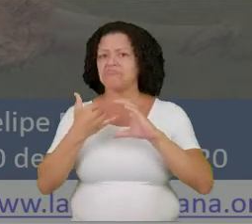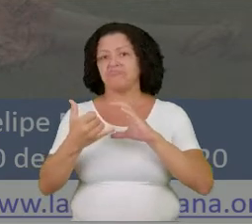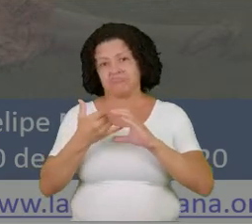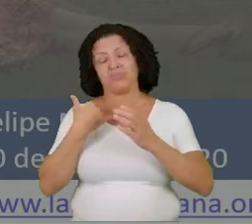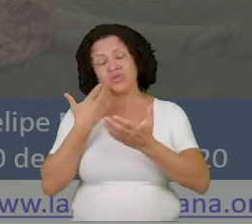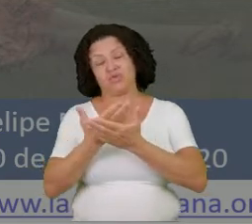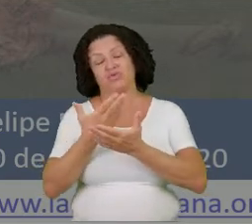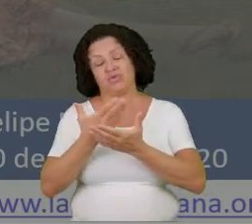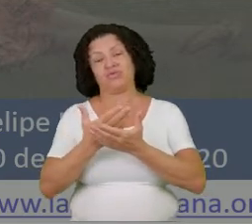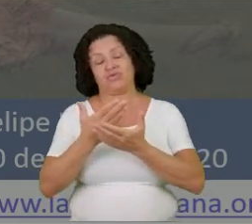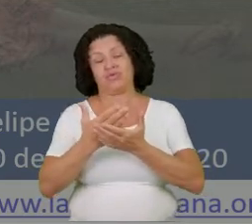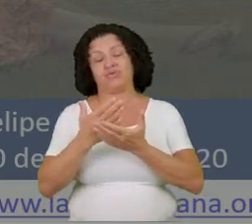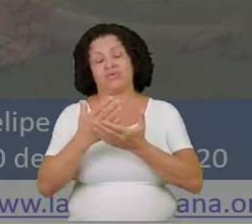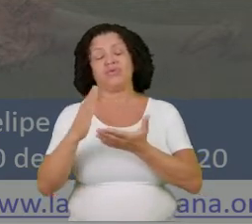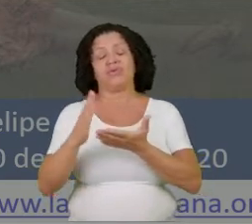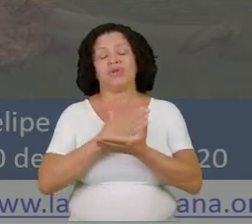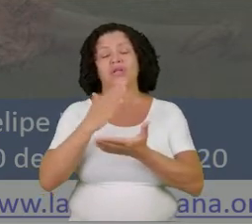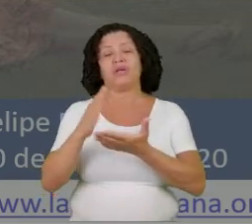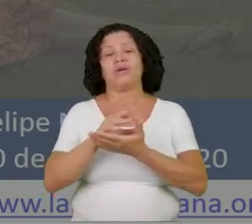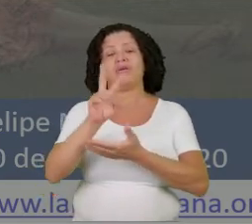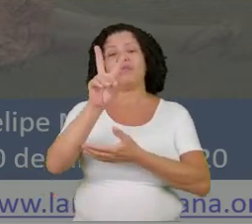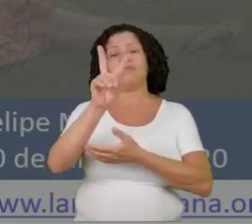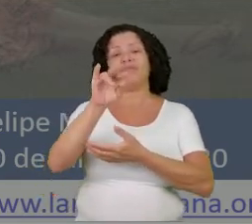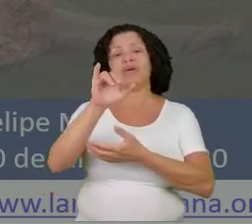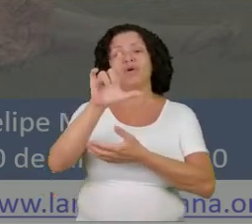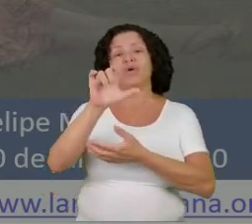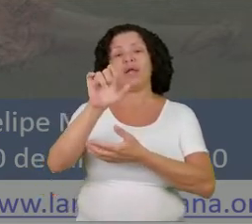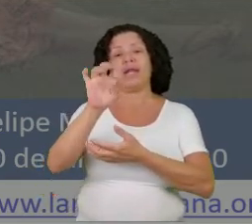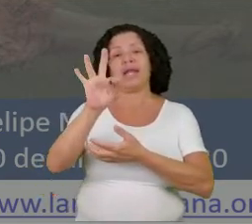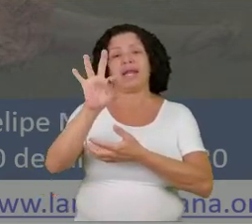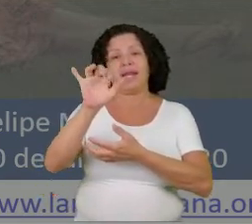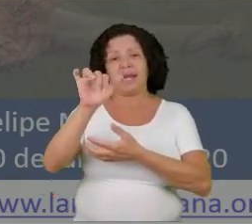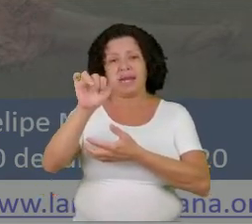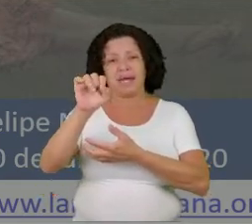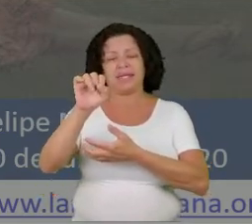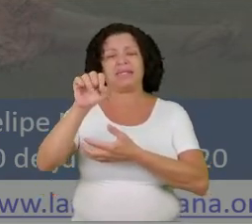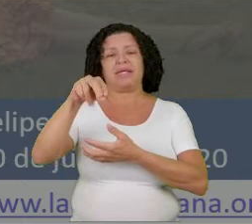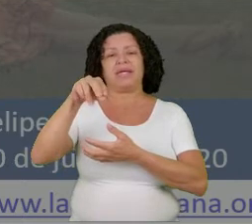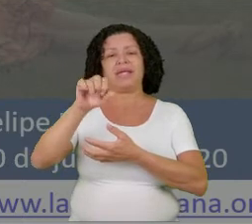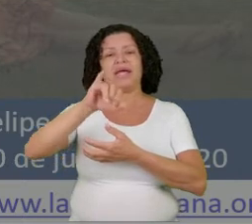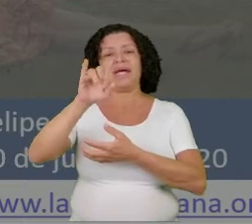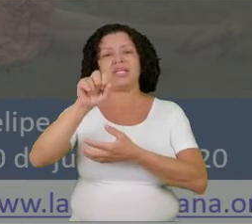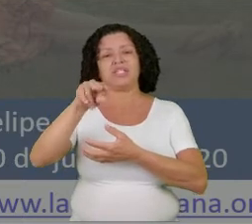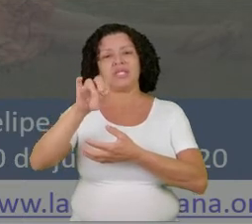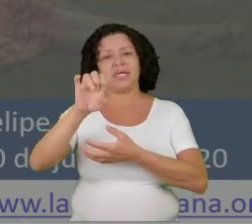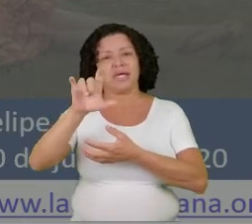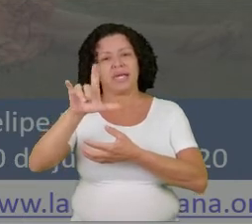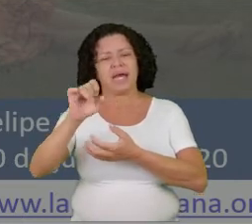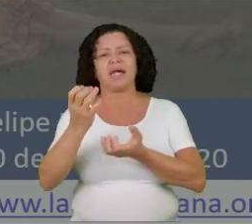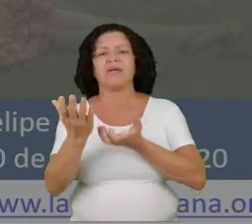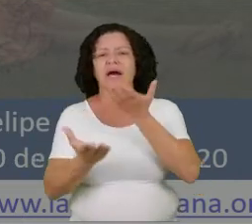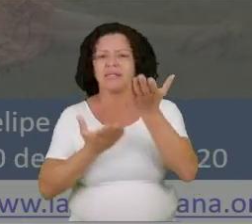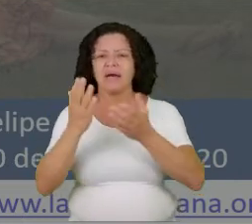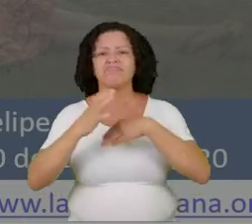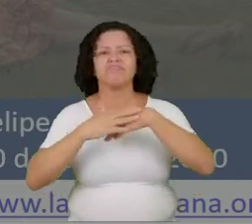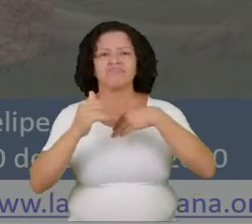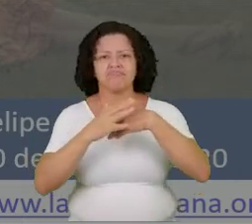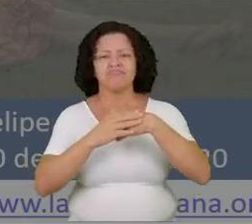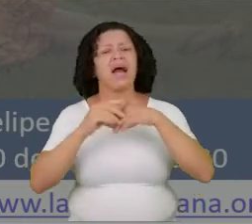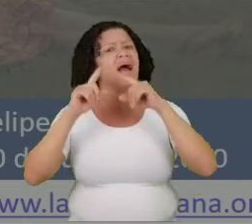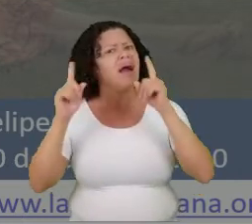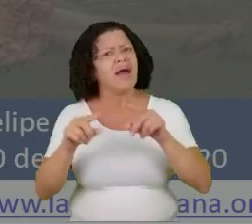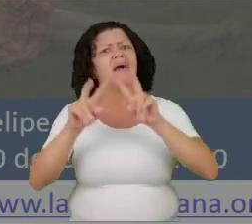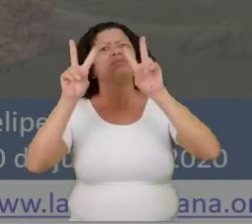estamos estudando o livro Violetas na Janela, seja no atendimento fraterno, enfim, é um